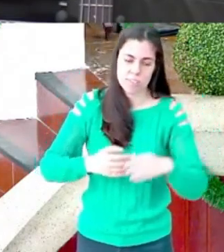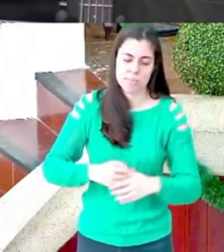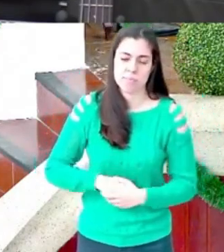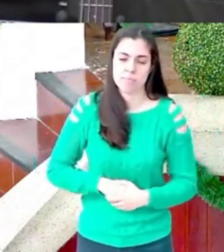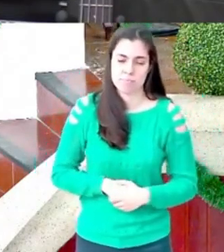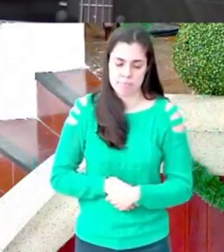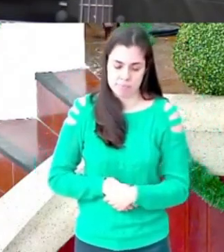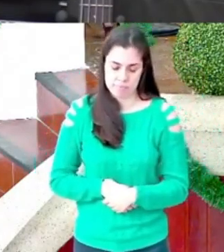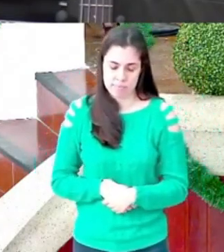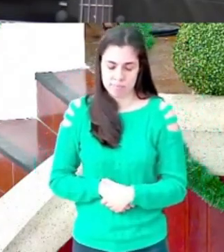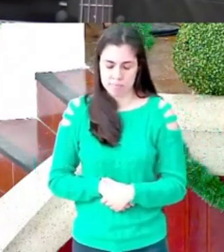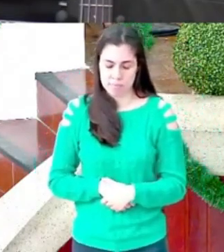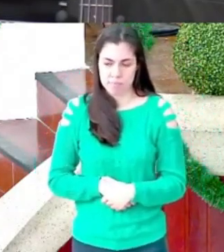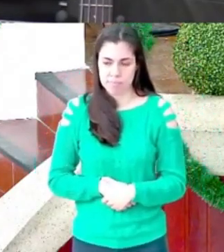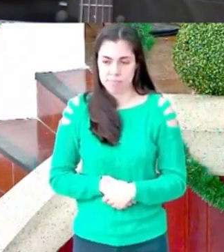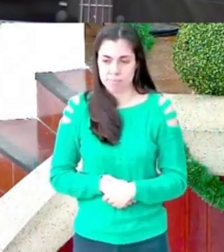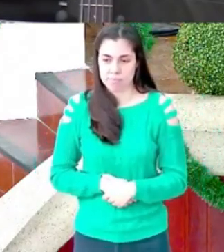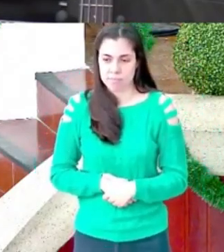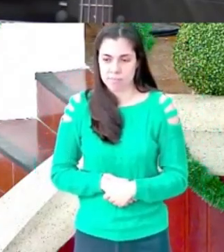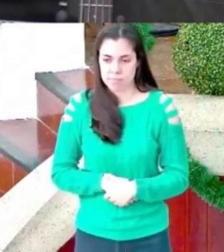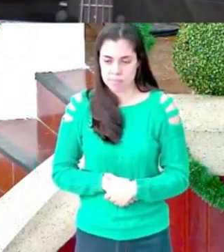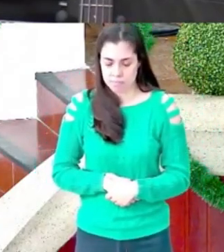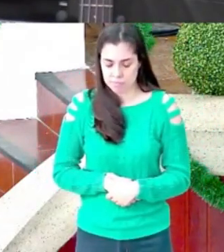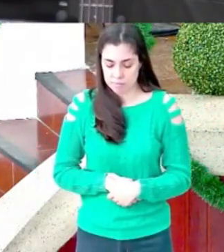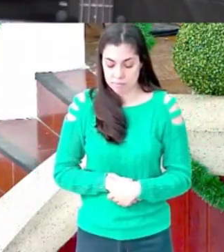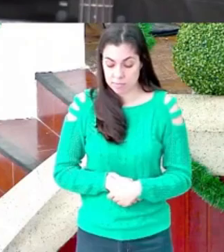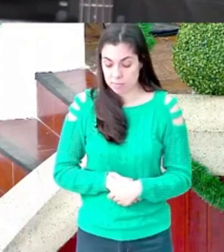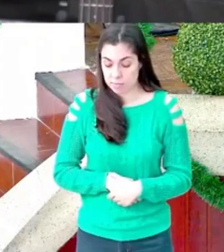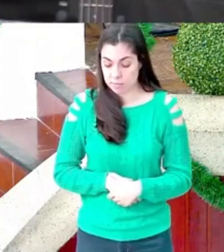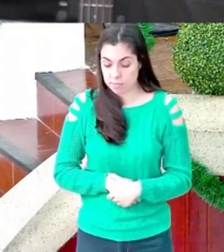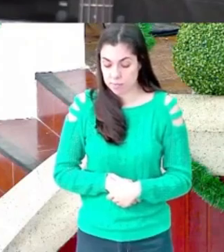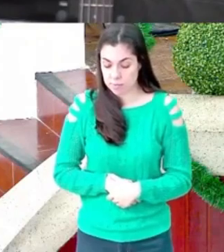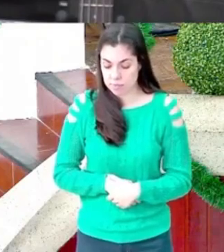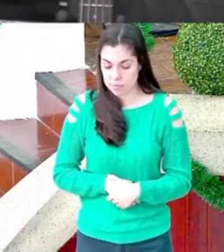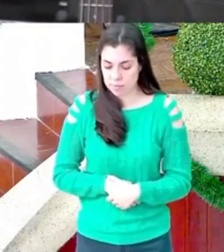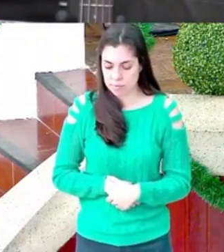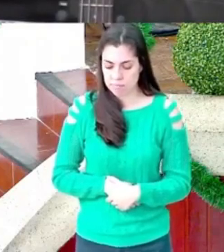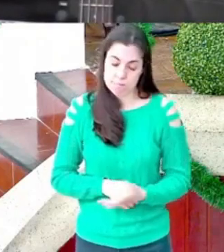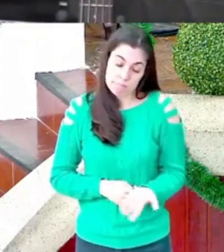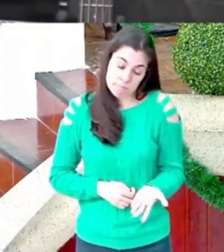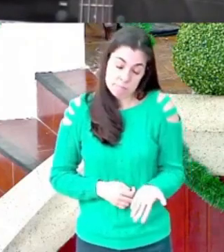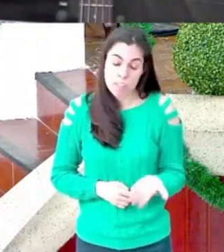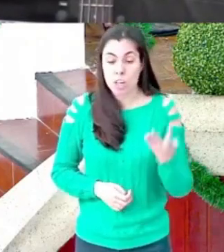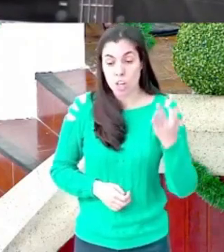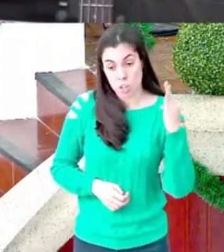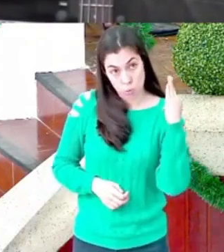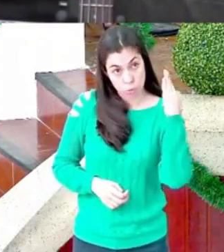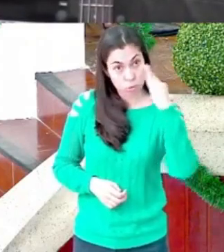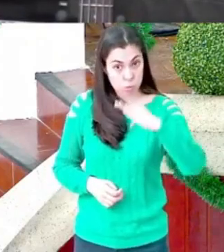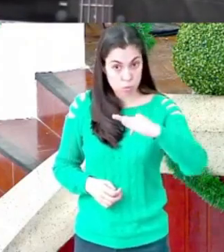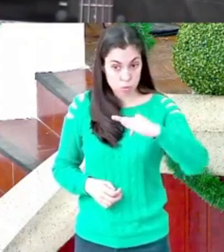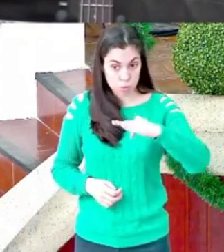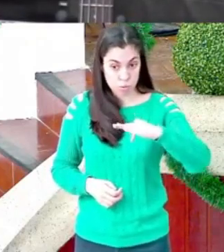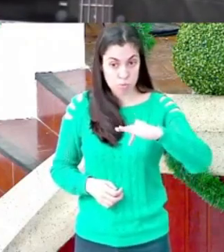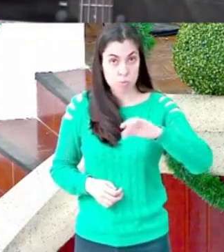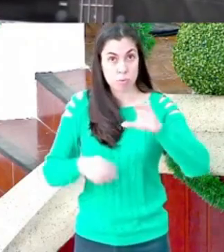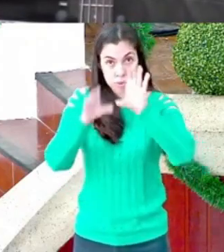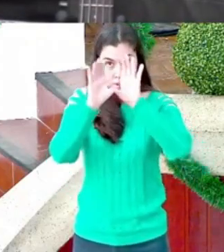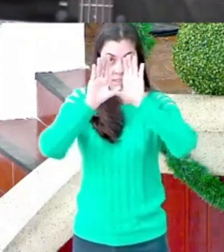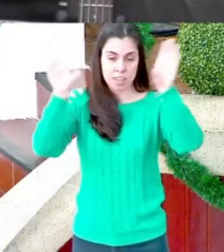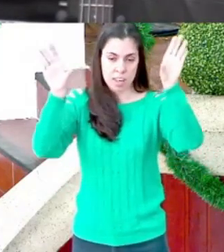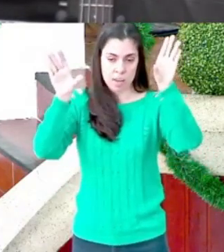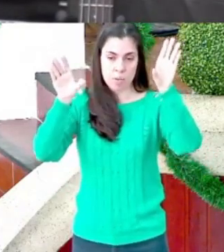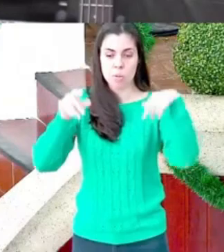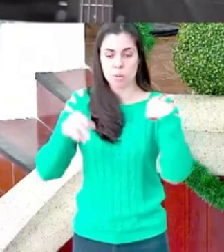Mas sabemos que nos parecemos plenamente com Ele quando estivermos no céu. Mas, para receber